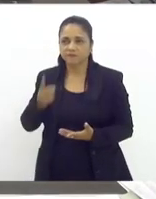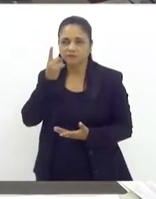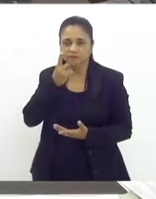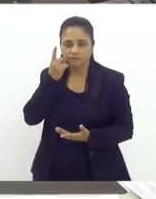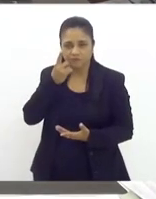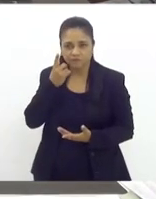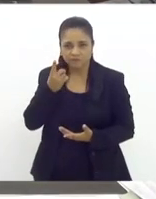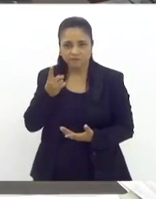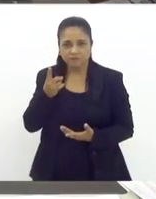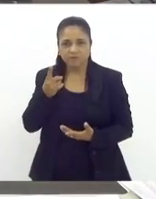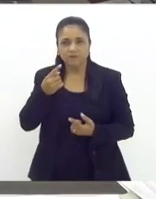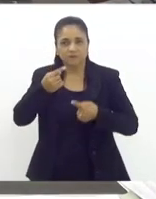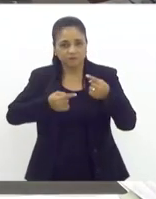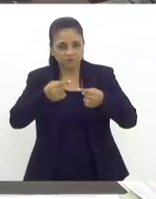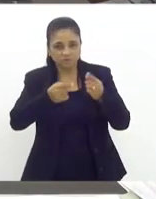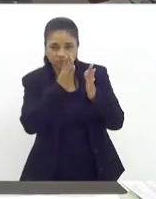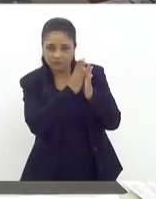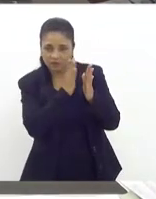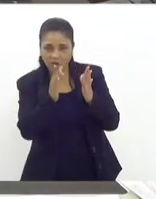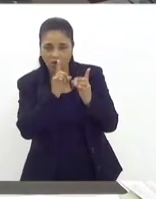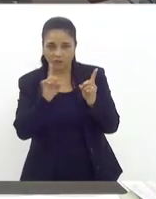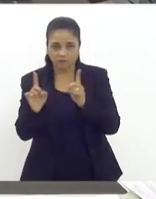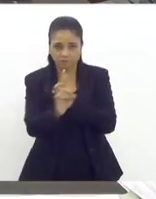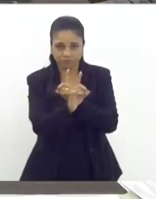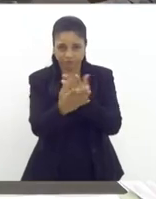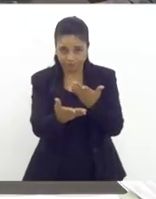com vista, mas só pela ordem para a Vossa Excelência.